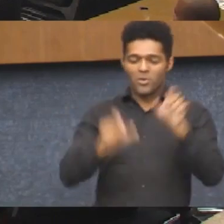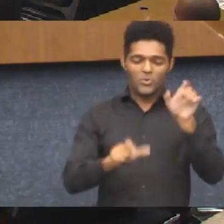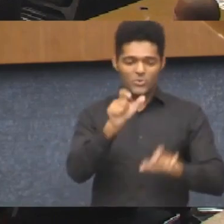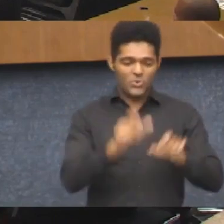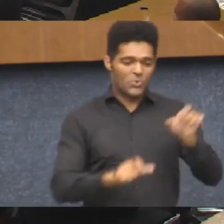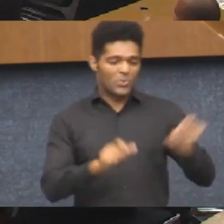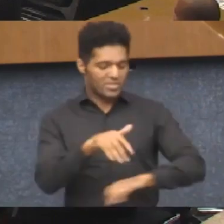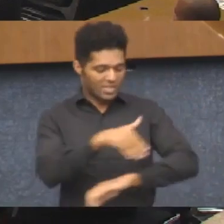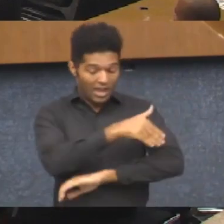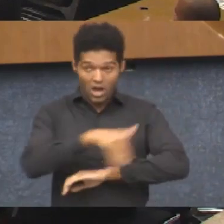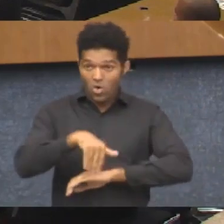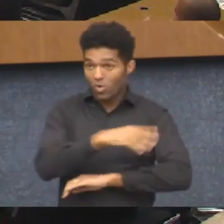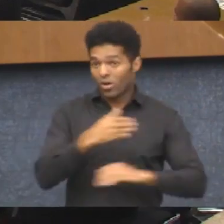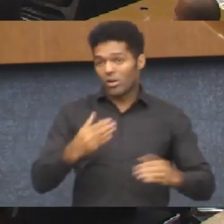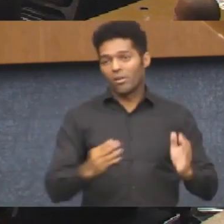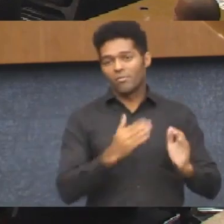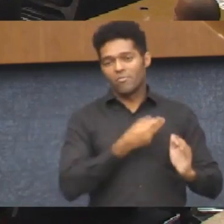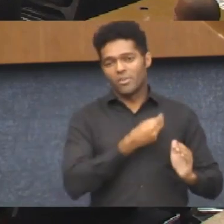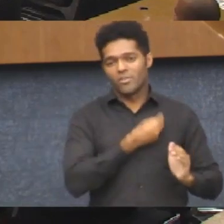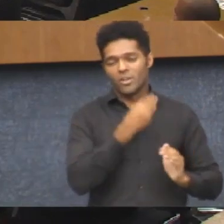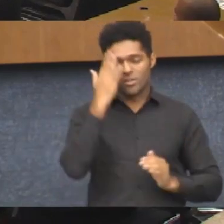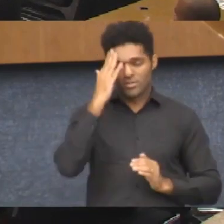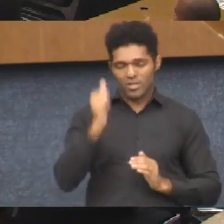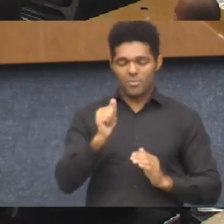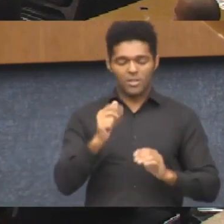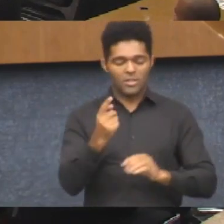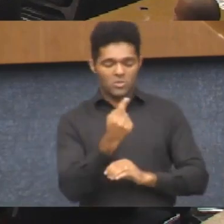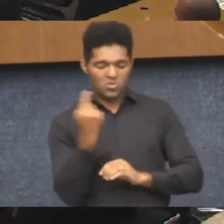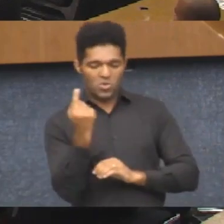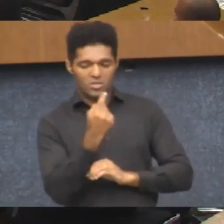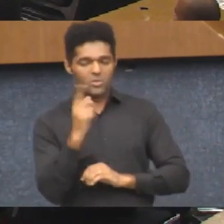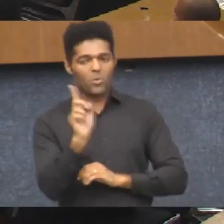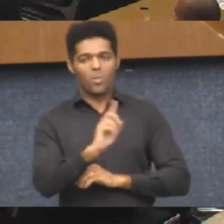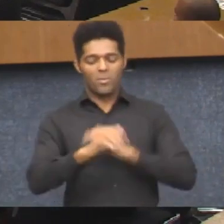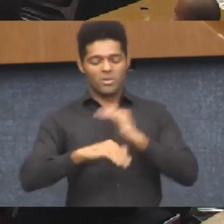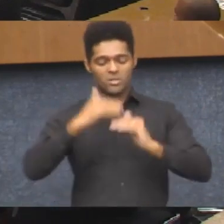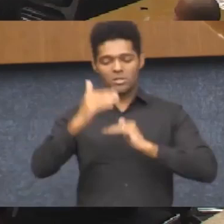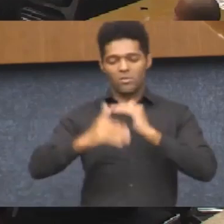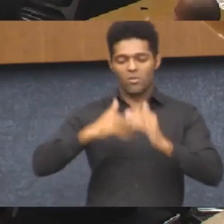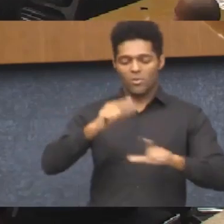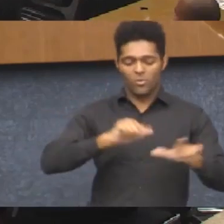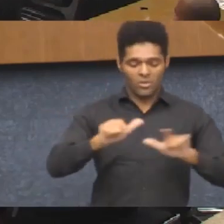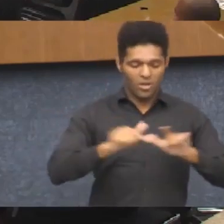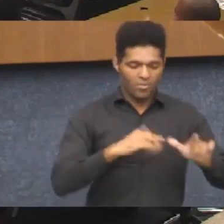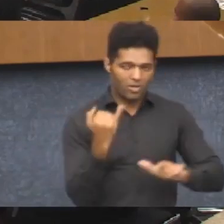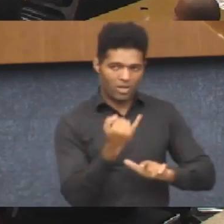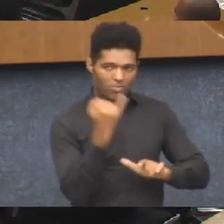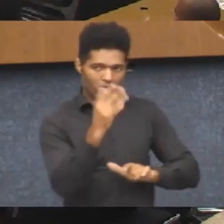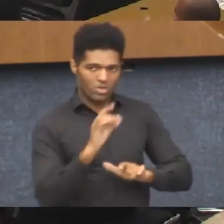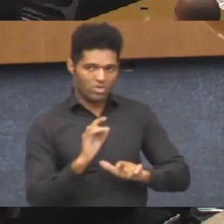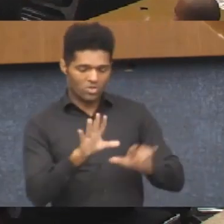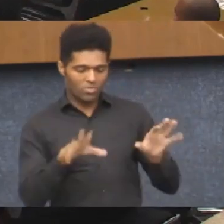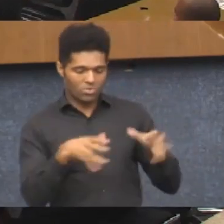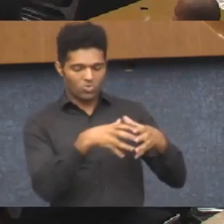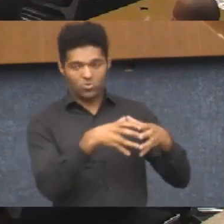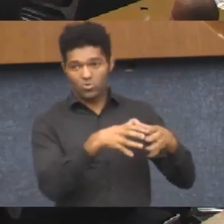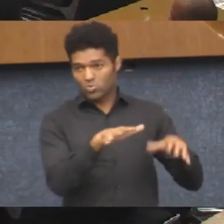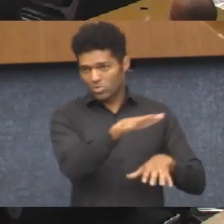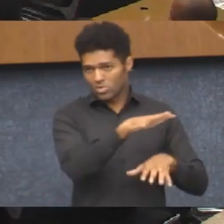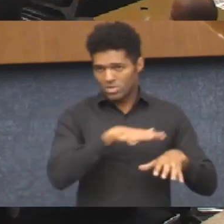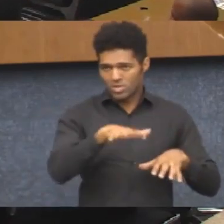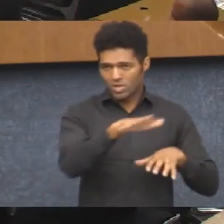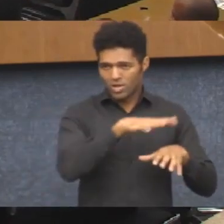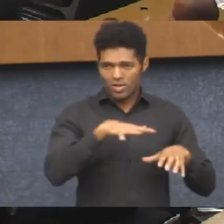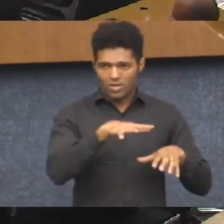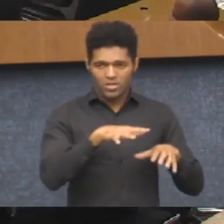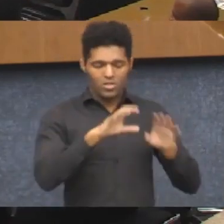está sozinho, cada um no seu espaço, e que a gente está construindo algo que é muito importante, e não somente para as comunidades, mas que também para a gente é